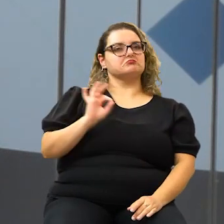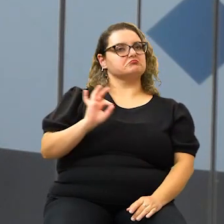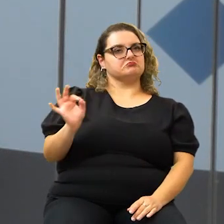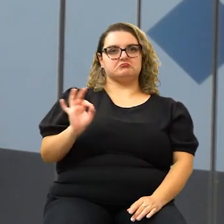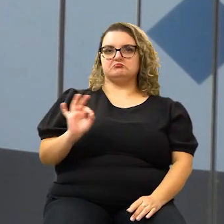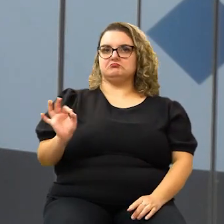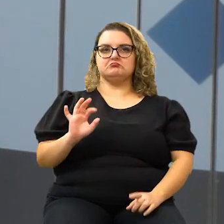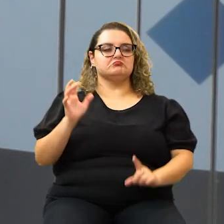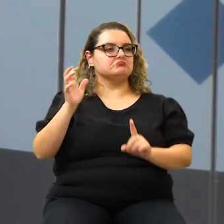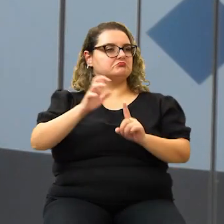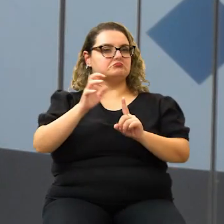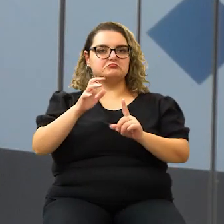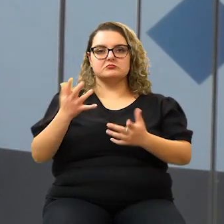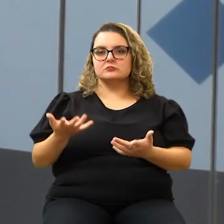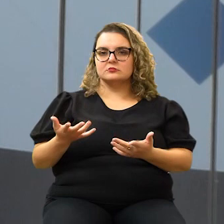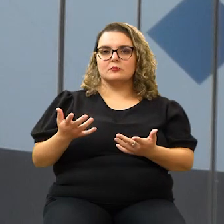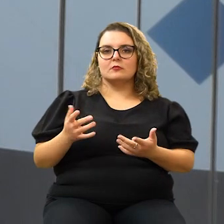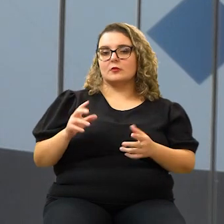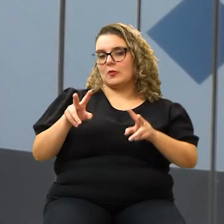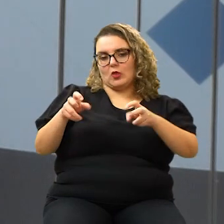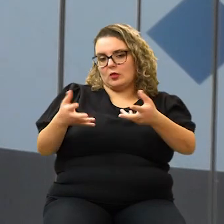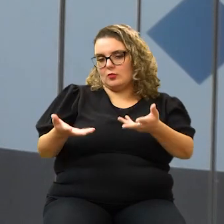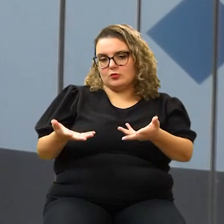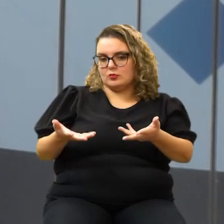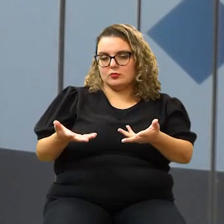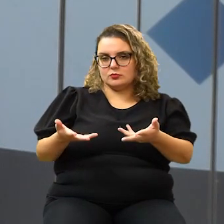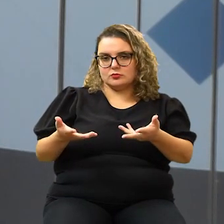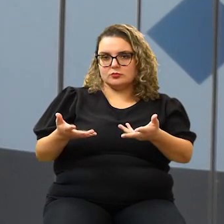nenhuma influência nessa questão aí